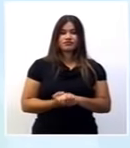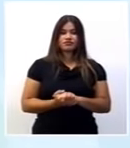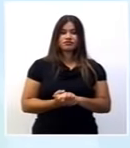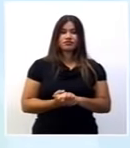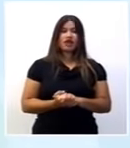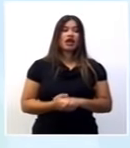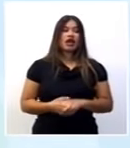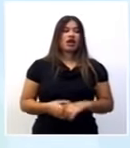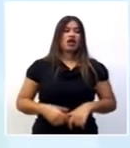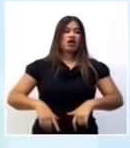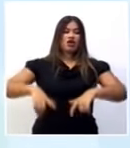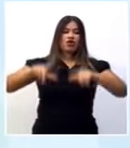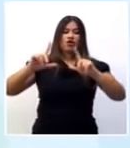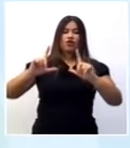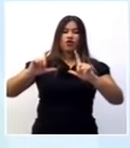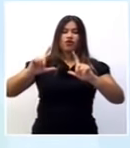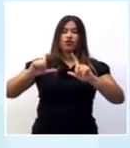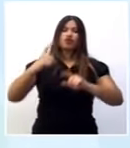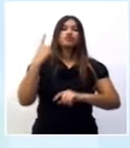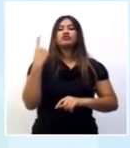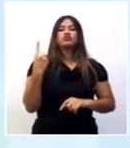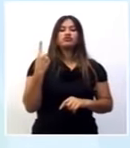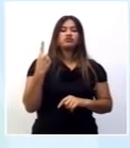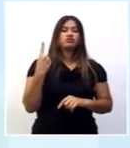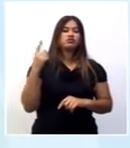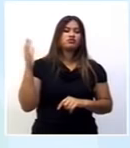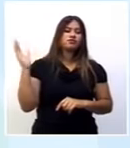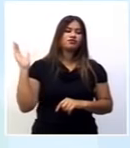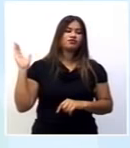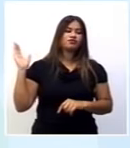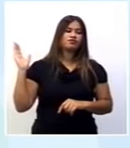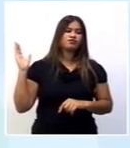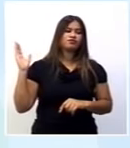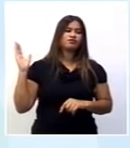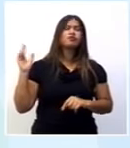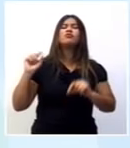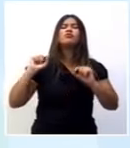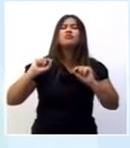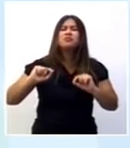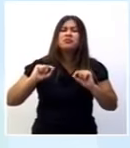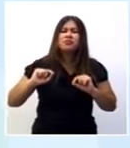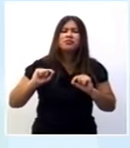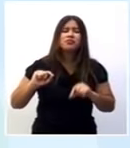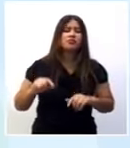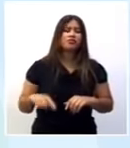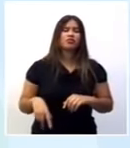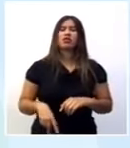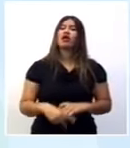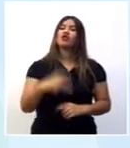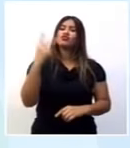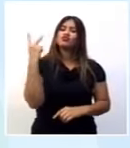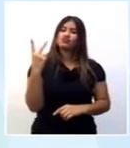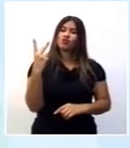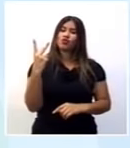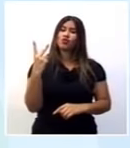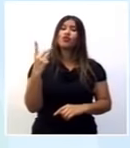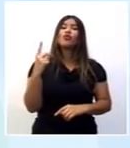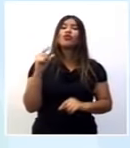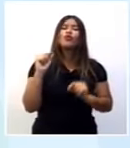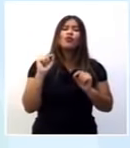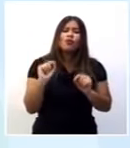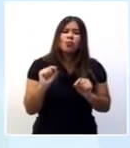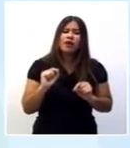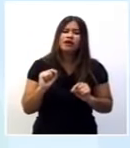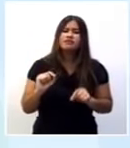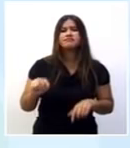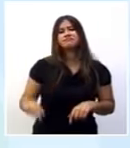imagem 1? Ela é uma fonte de que tipo? A imagem número 2, que tipo de fonte que é? Imagem número 3, que tipo de